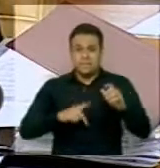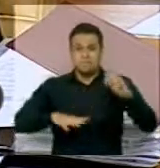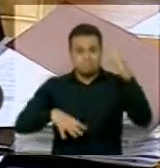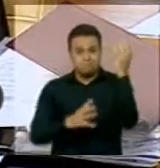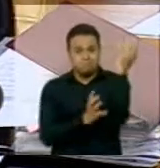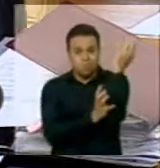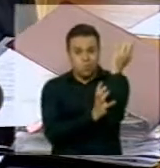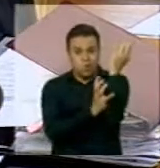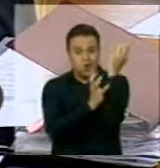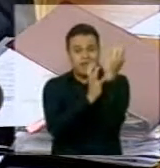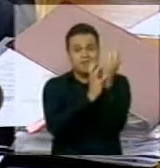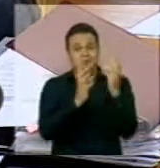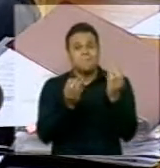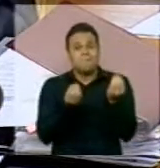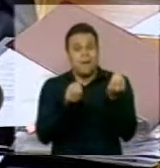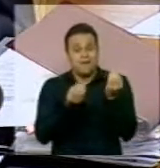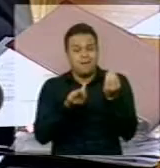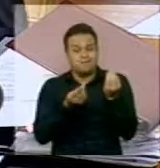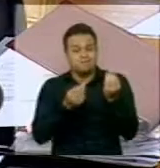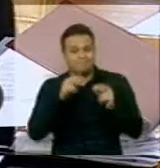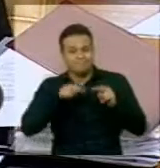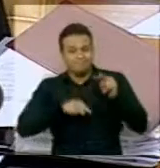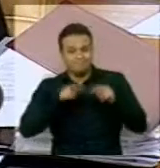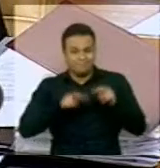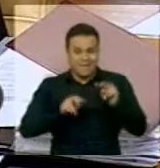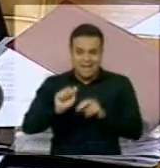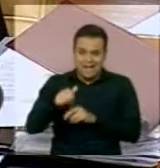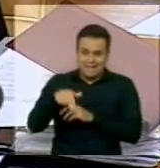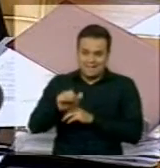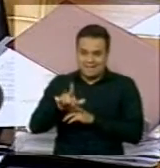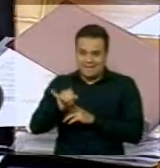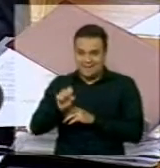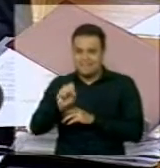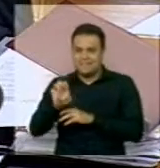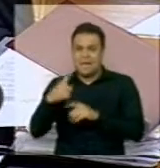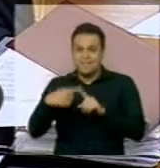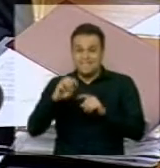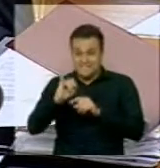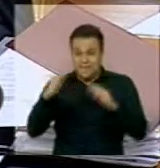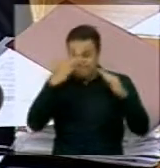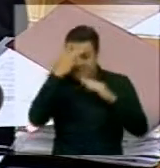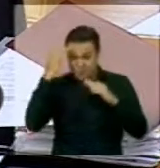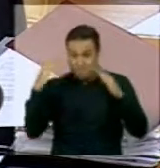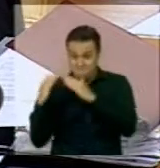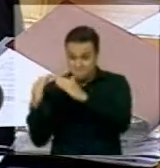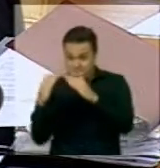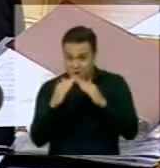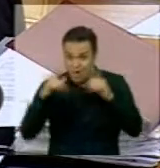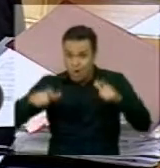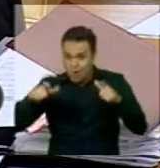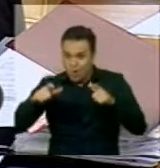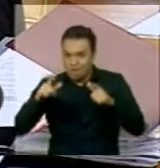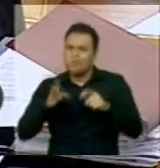burocratizante de análise. E quem é da região sabe quem falseia e quem não falseia. Nós